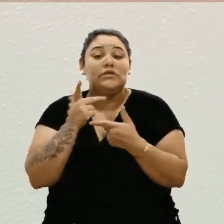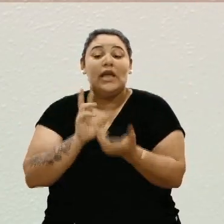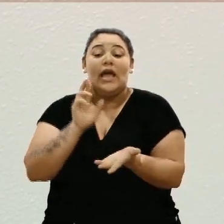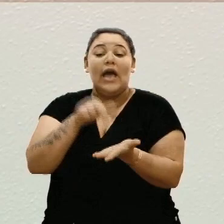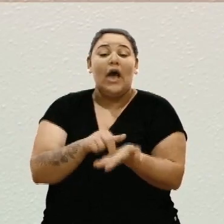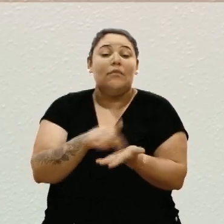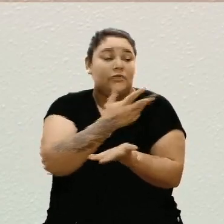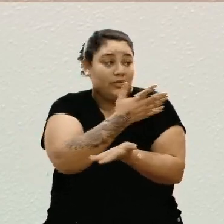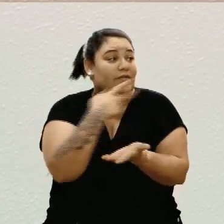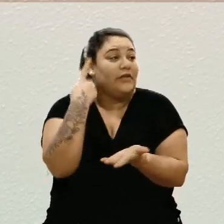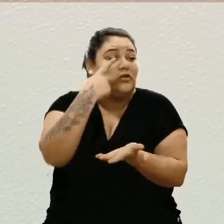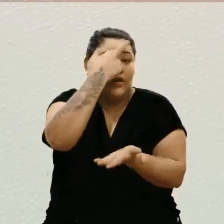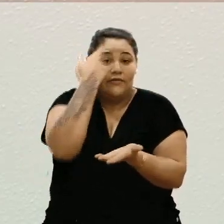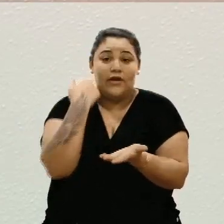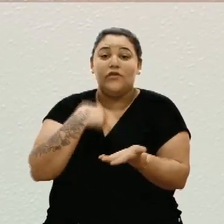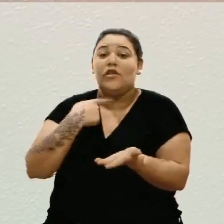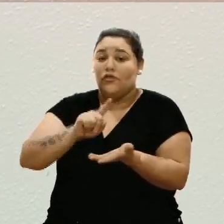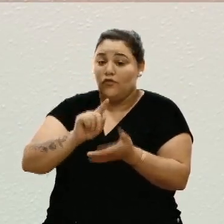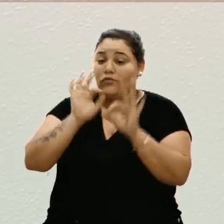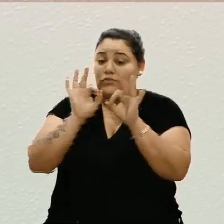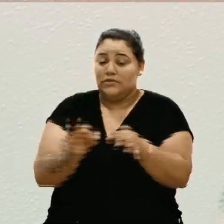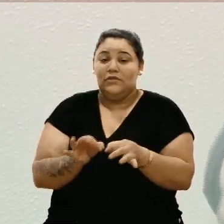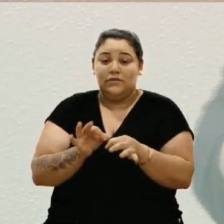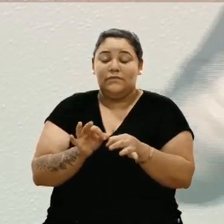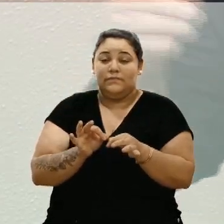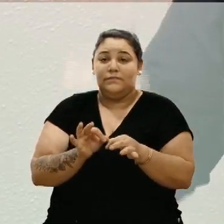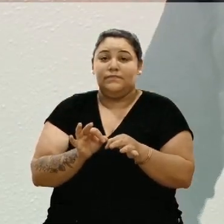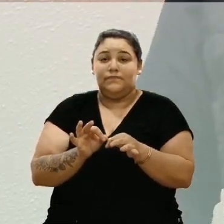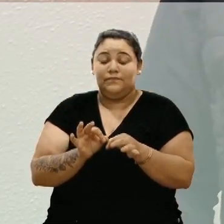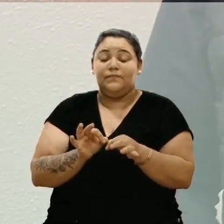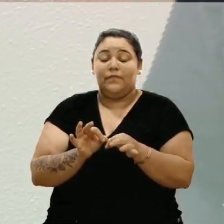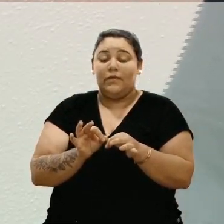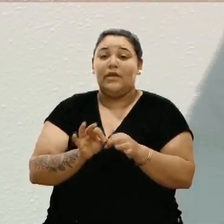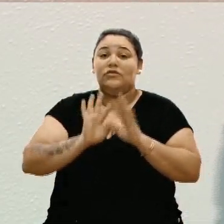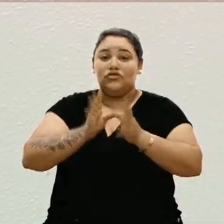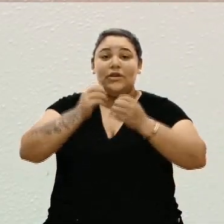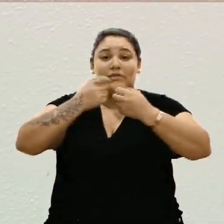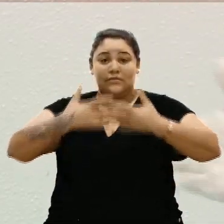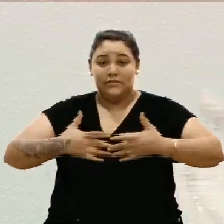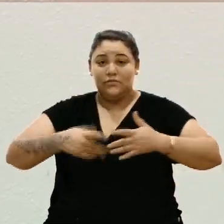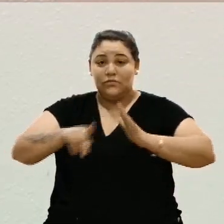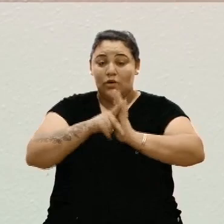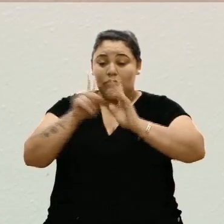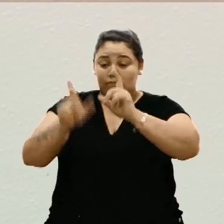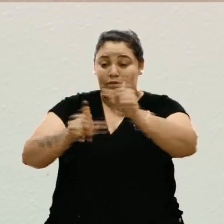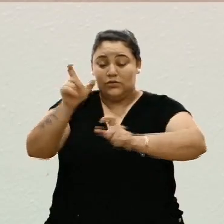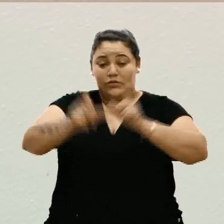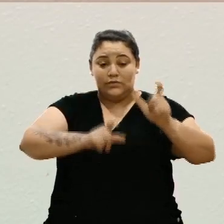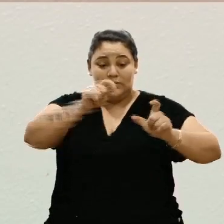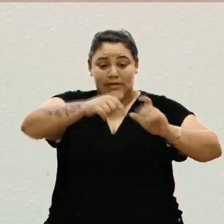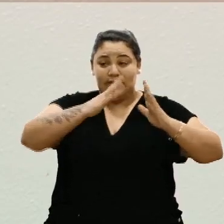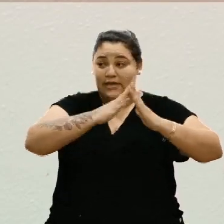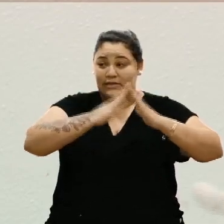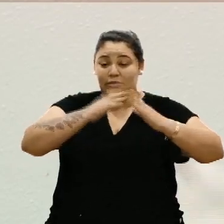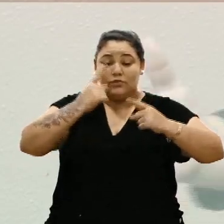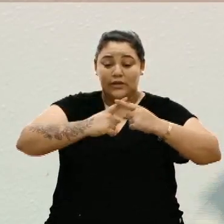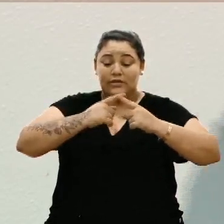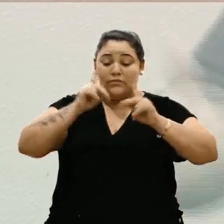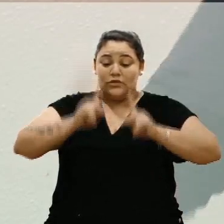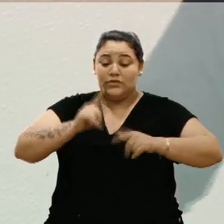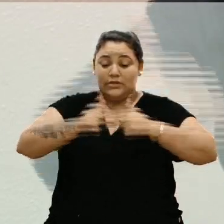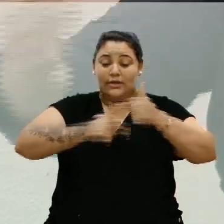Rafael, e eu vou confirmar aqui com o senhor, tá? Que vieram dos bastidores dessa casa, porque aqui todo mundo trabalha em conjunto, tá?